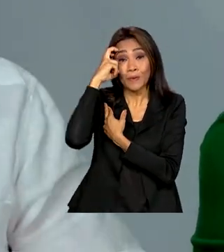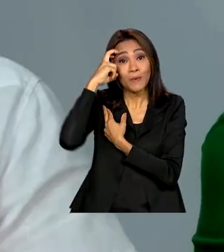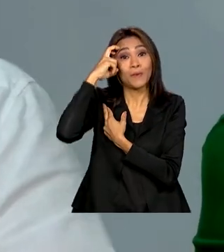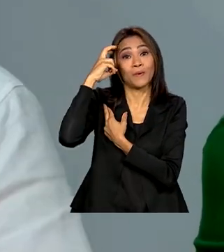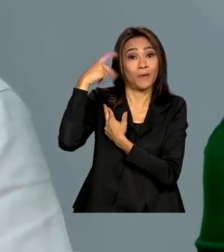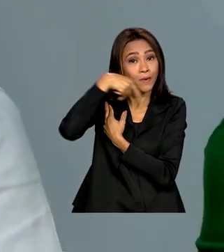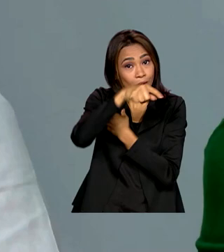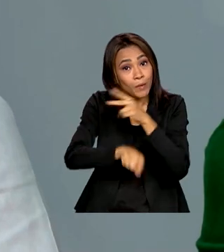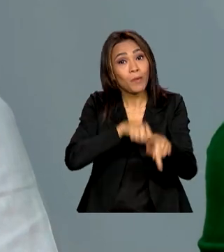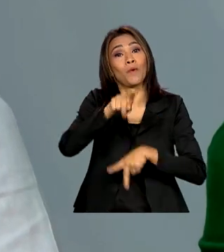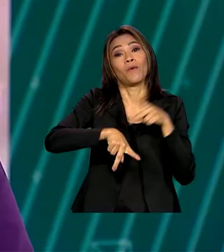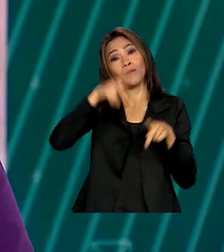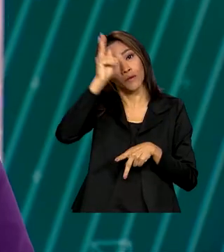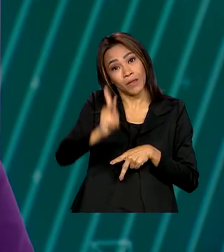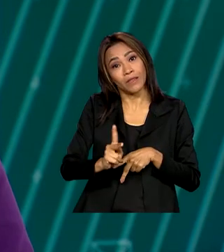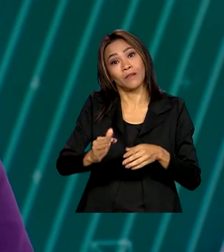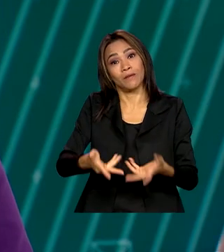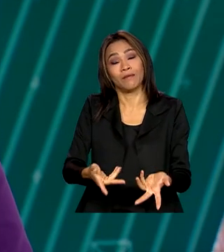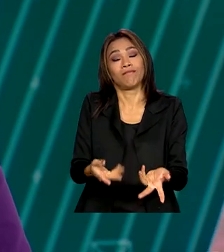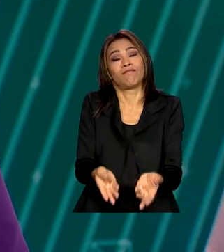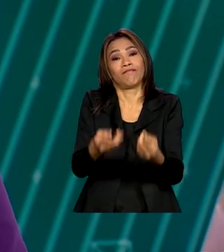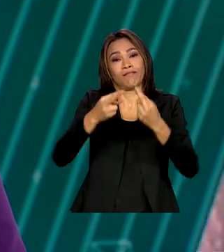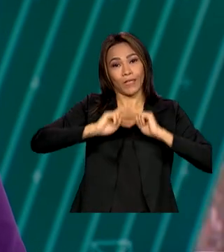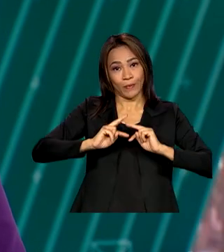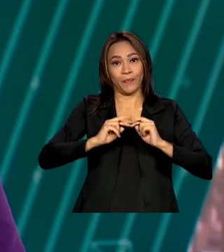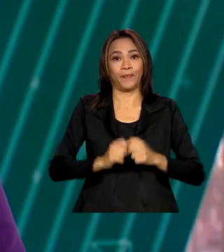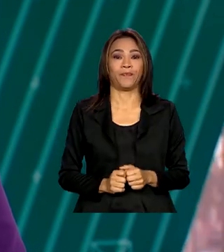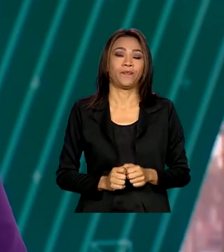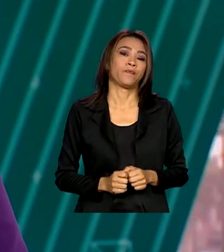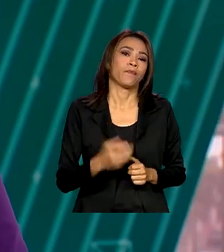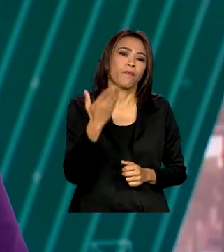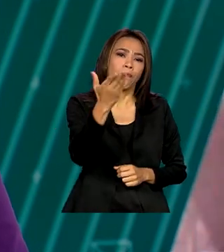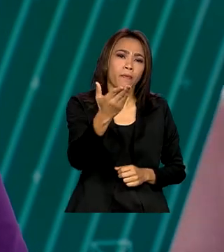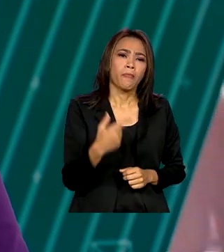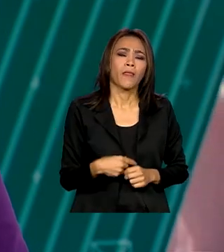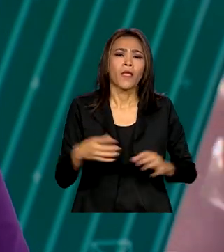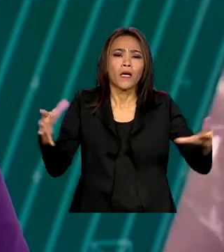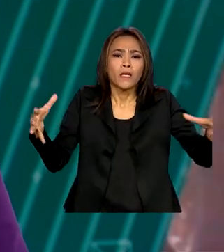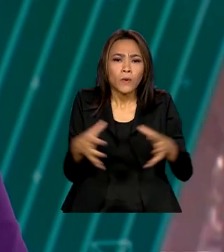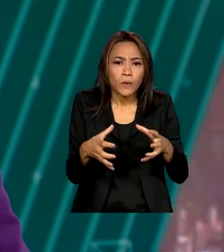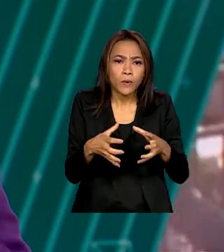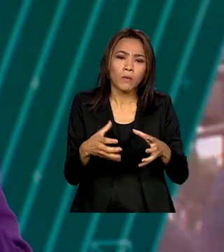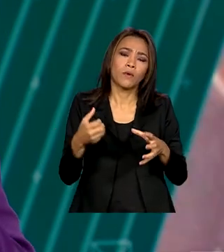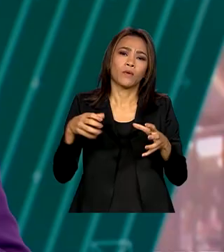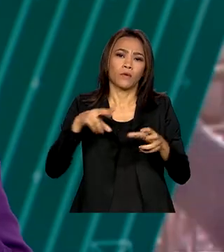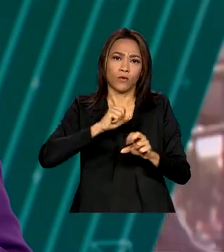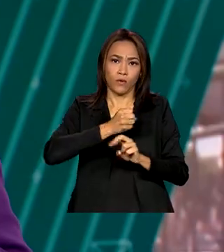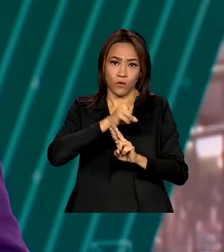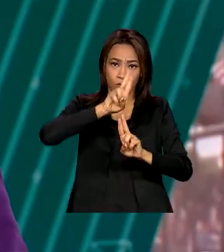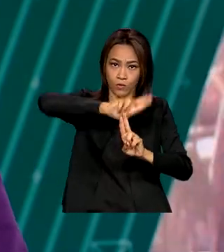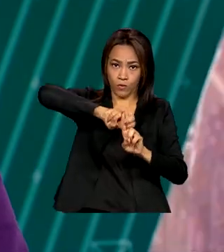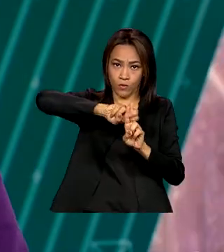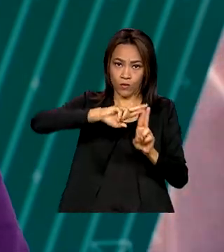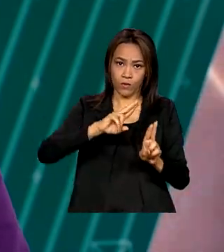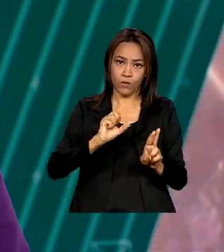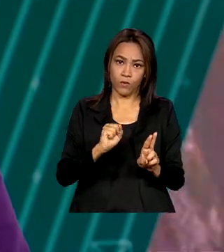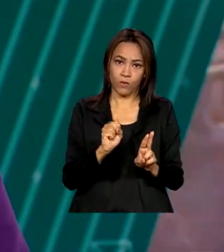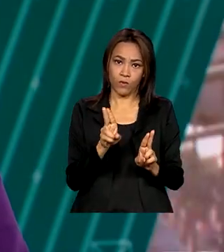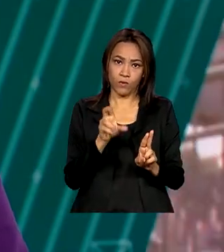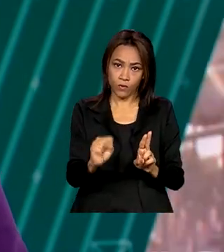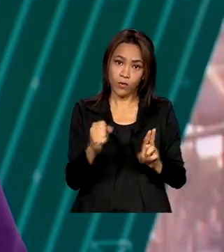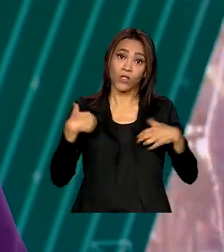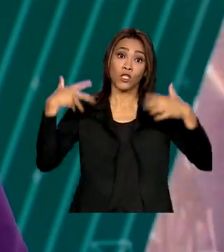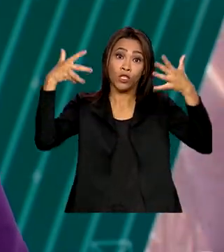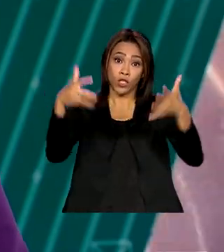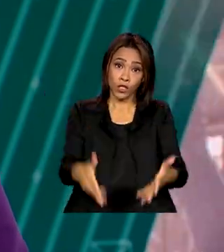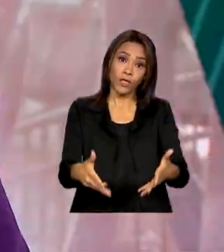que o povo brasileiro herdou. E integrantes da Força Nacional do SUS chegam a Boa Vista nesta segunda-feira. Uma